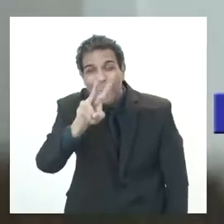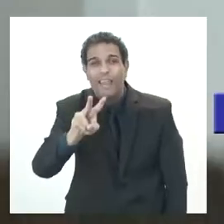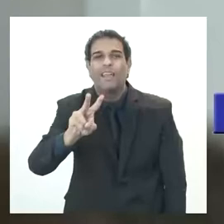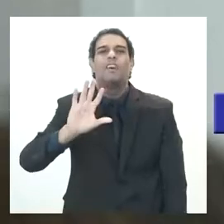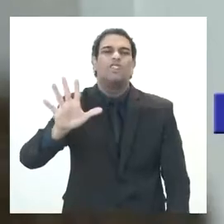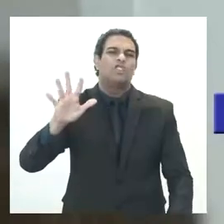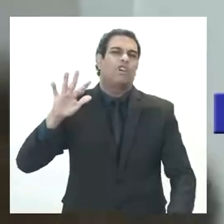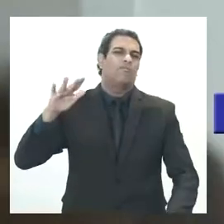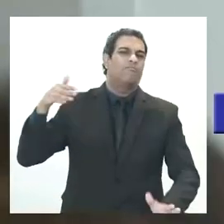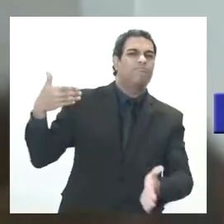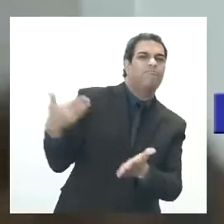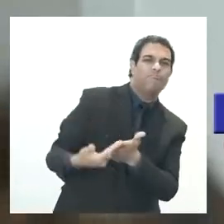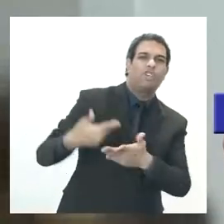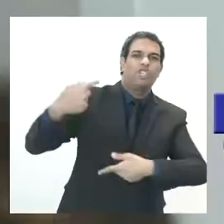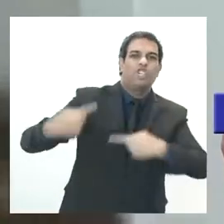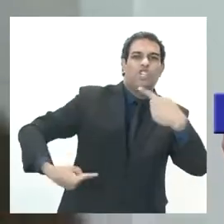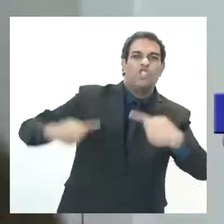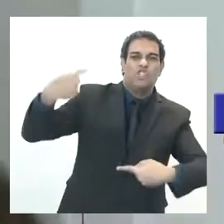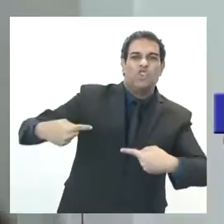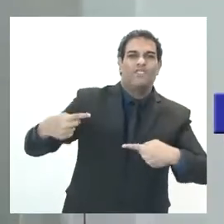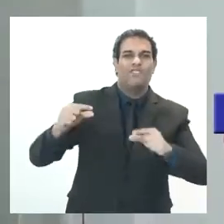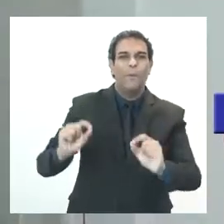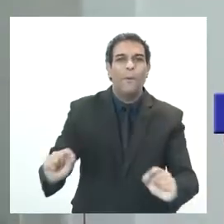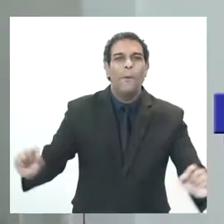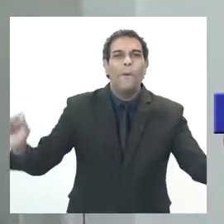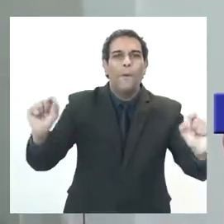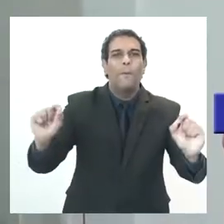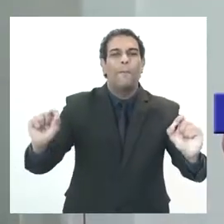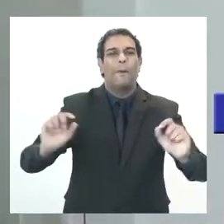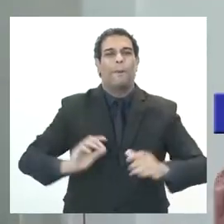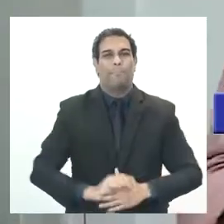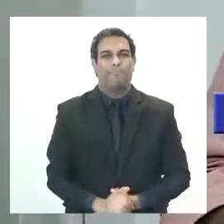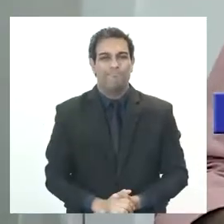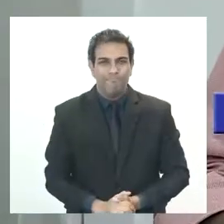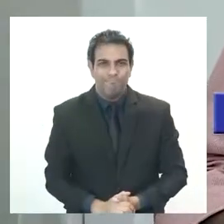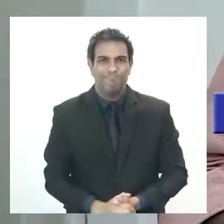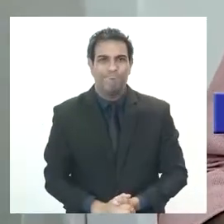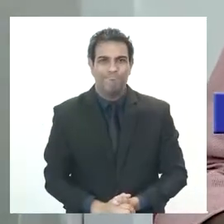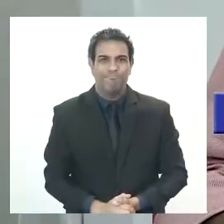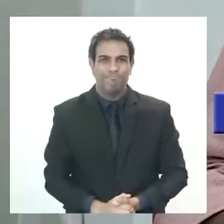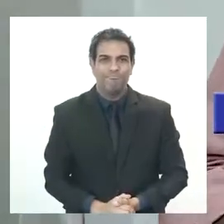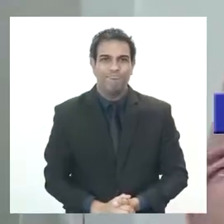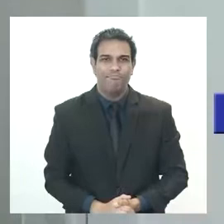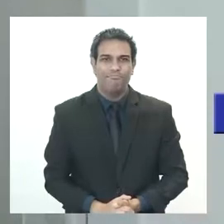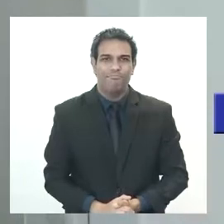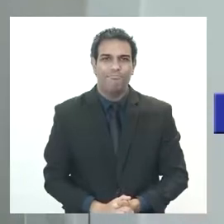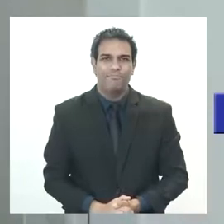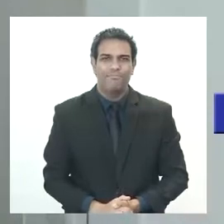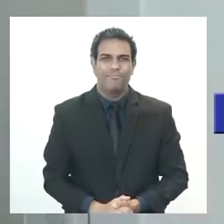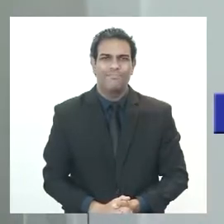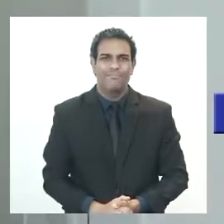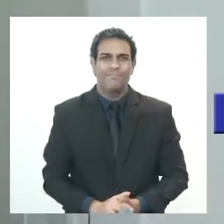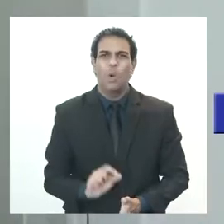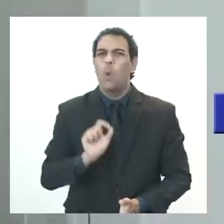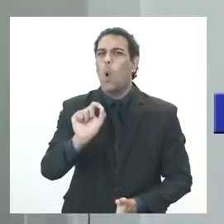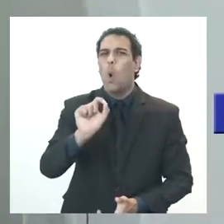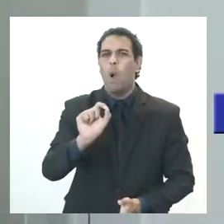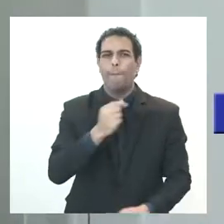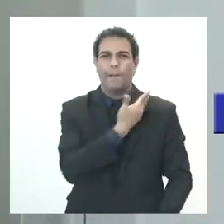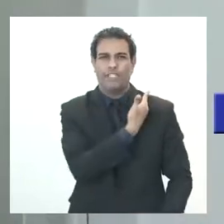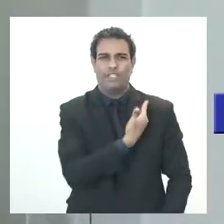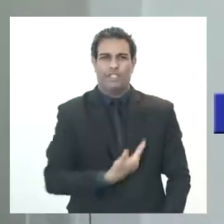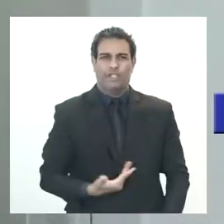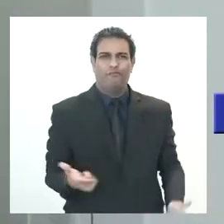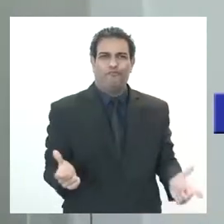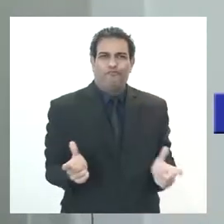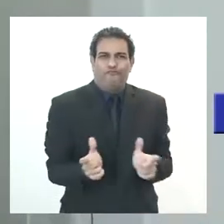lá foi muito bem contemplado em todas as falas que me antecederam e quando a gente fala no estado mínimo